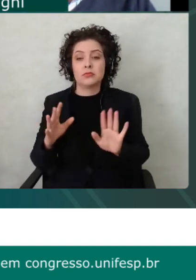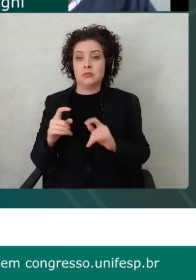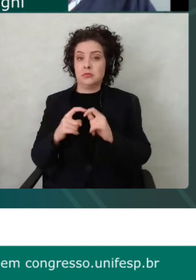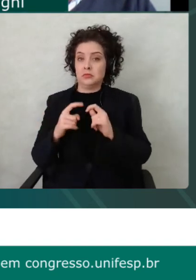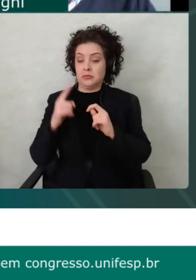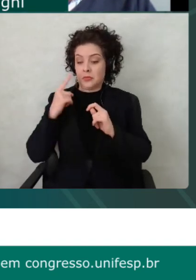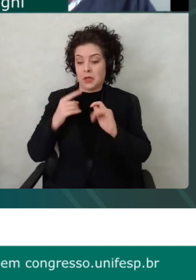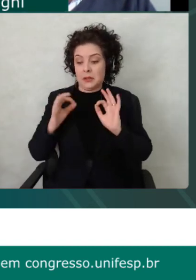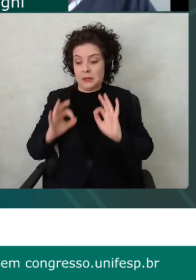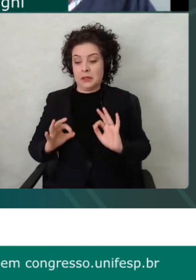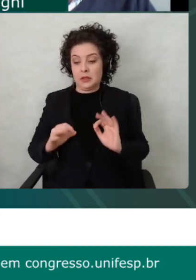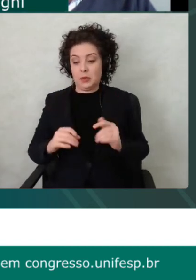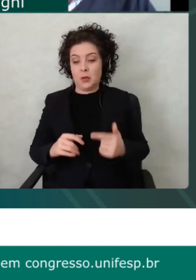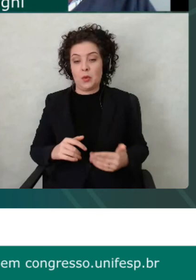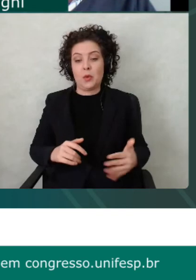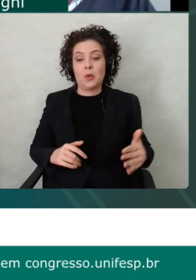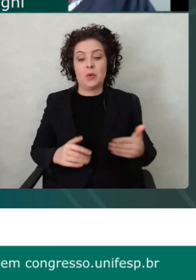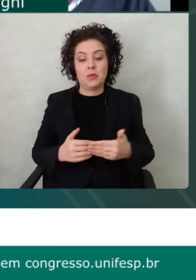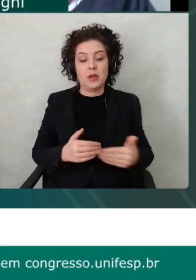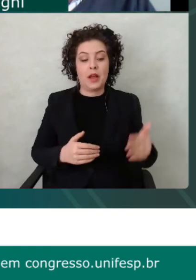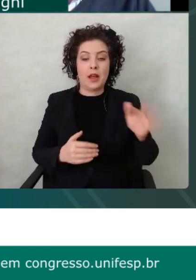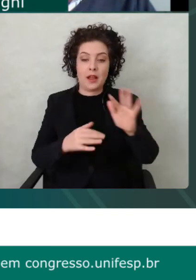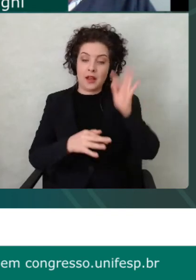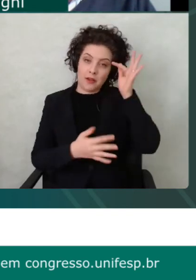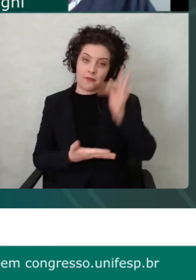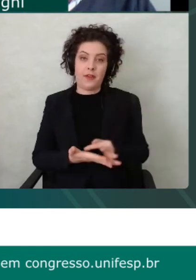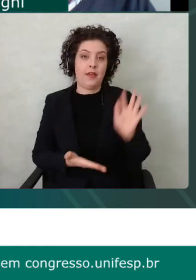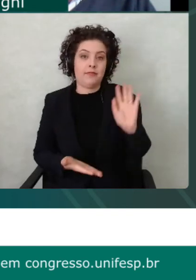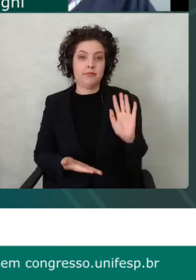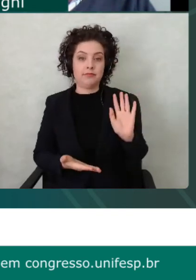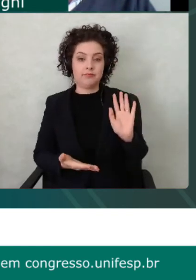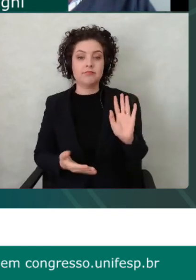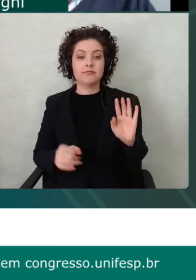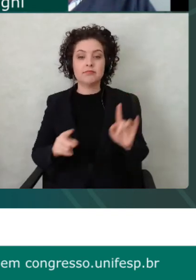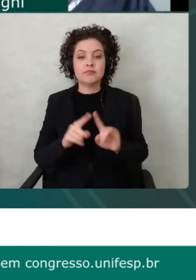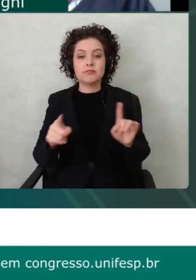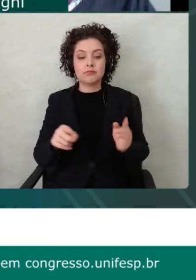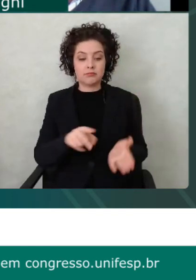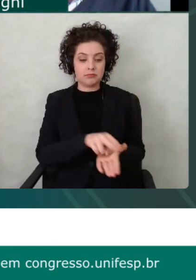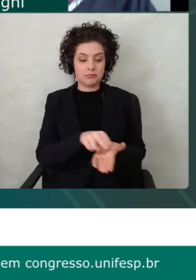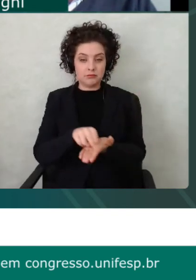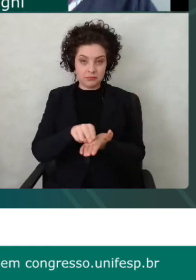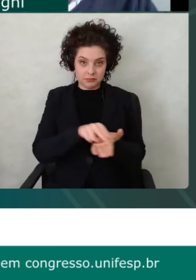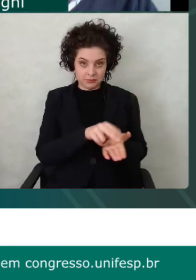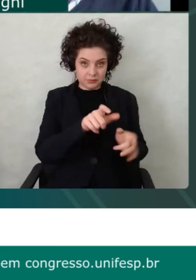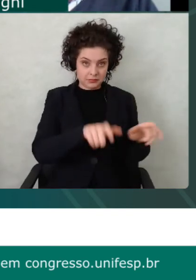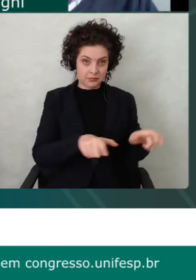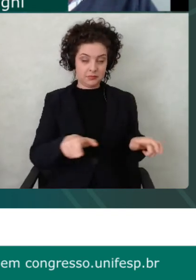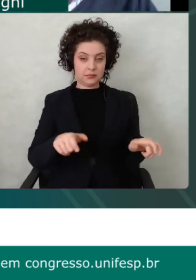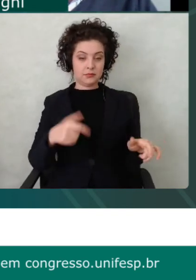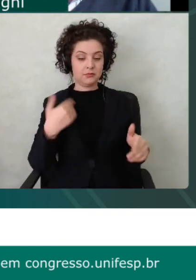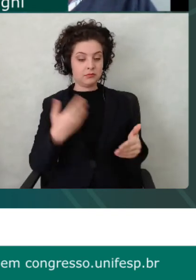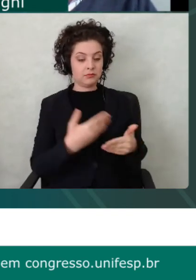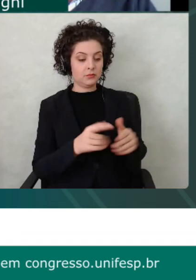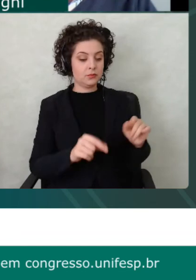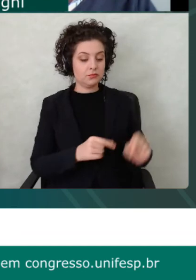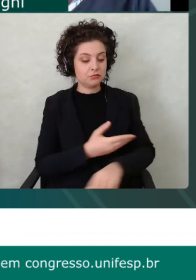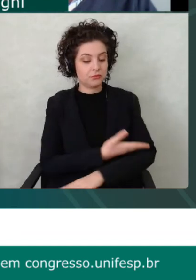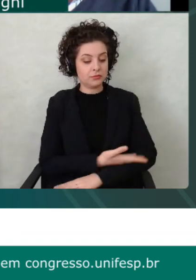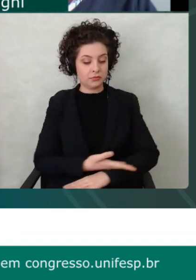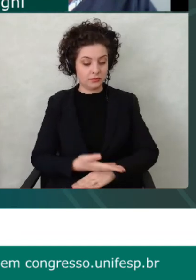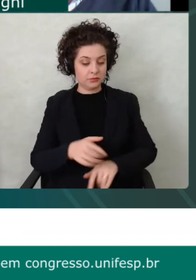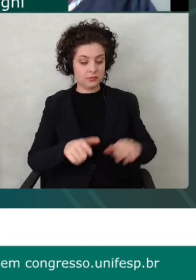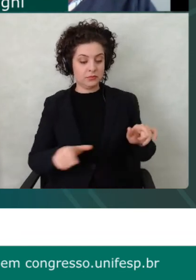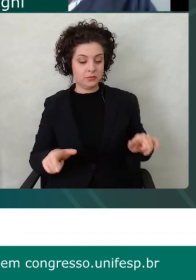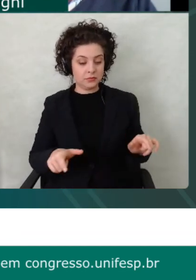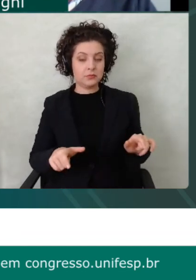fé. Em relação aos pacientes internados, o que a gente tem feito de rotina para pacientes hipoxêmicos